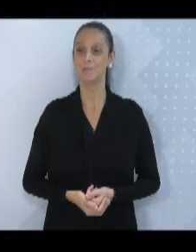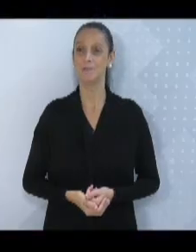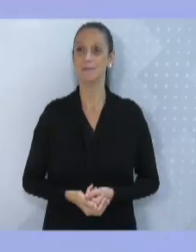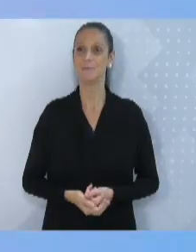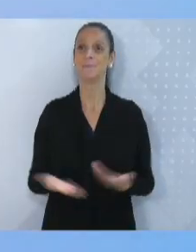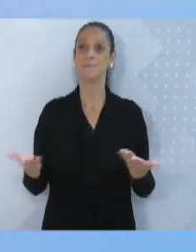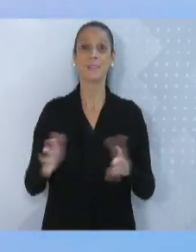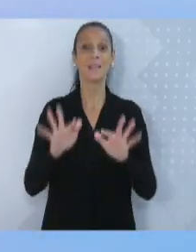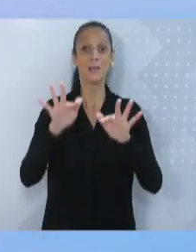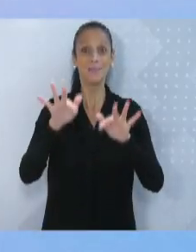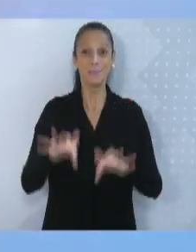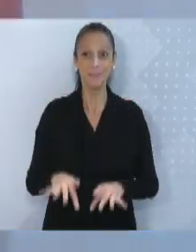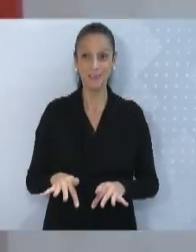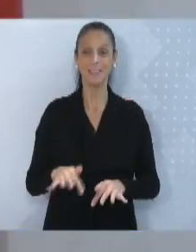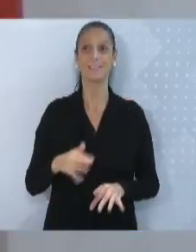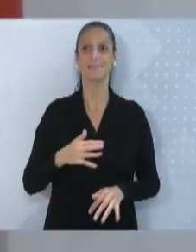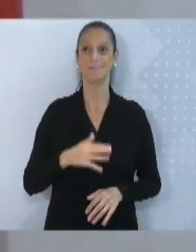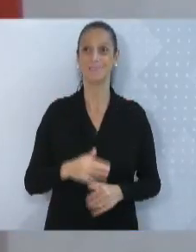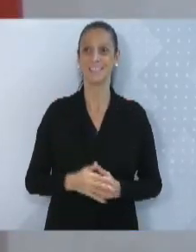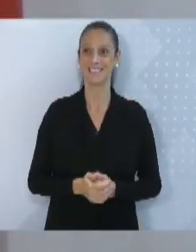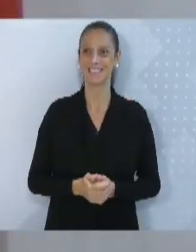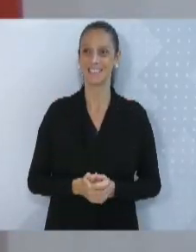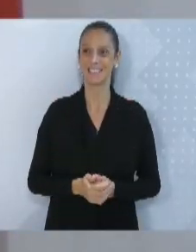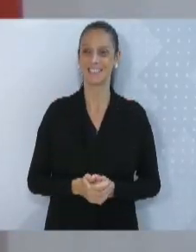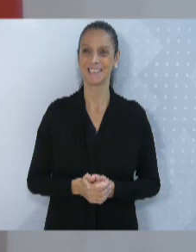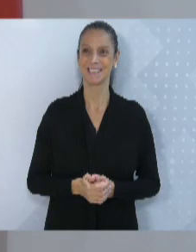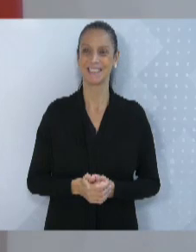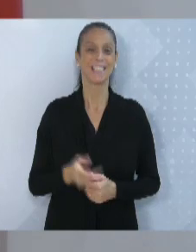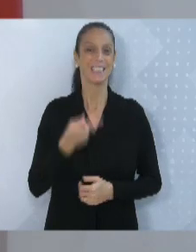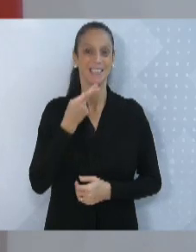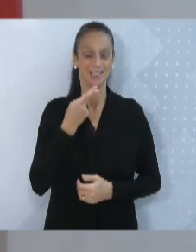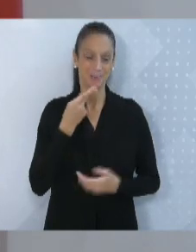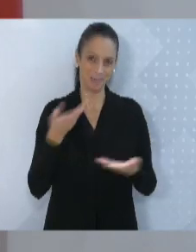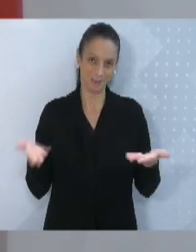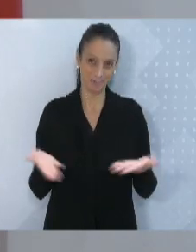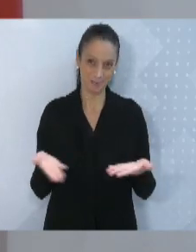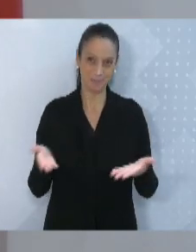e finalizando então a minha frase é a minha fala